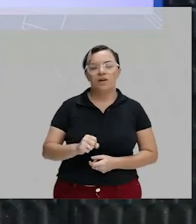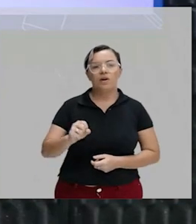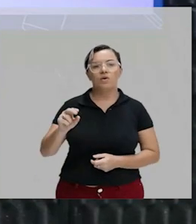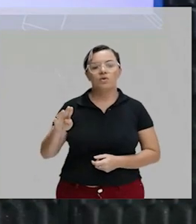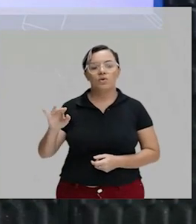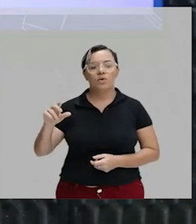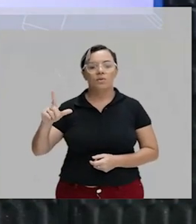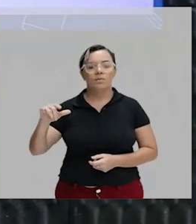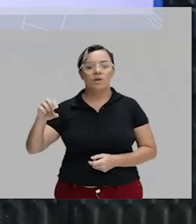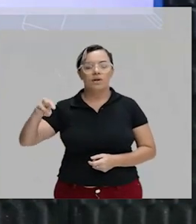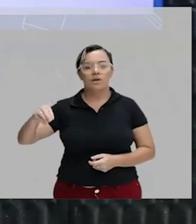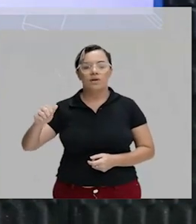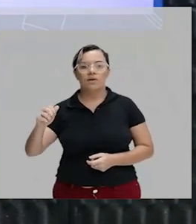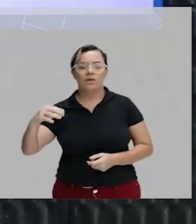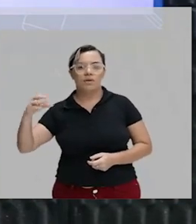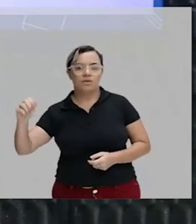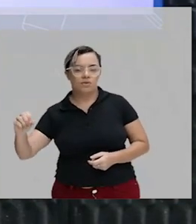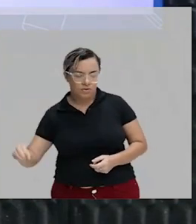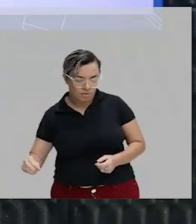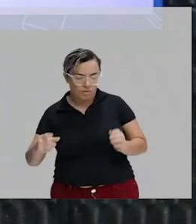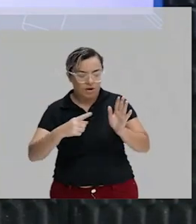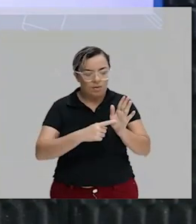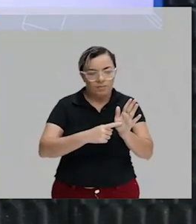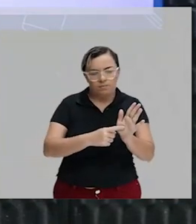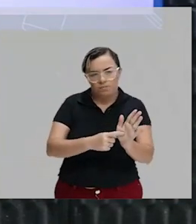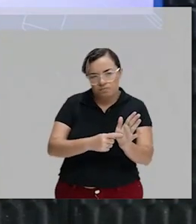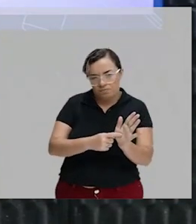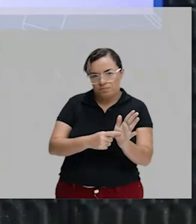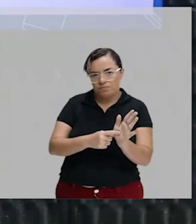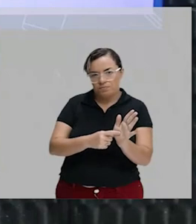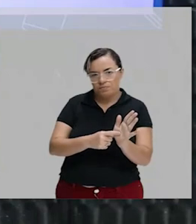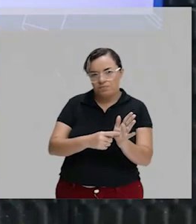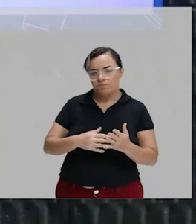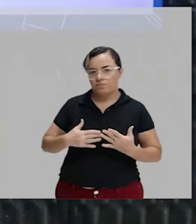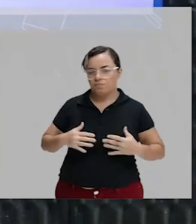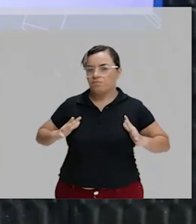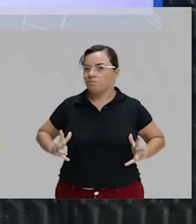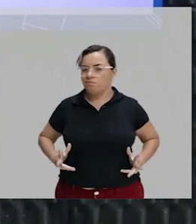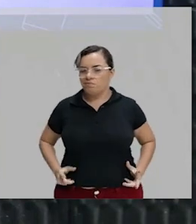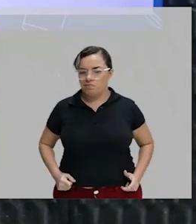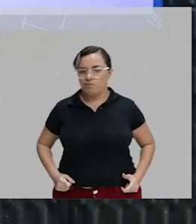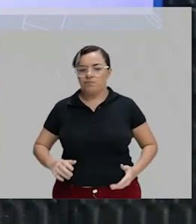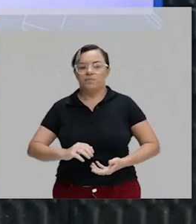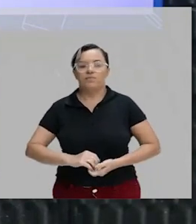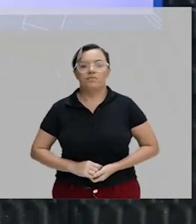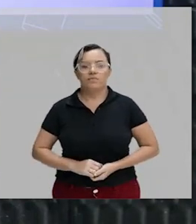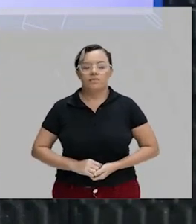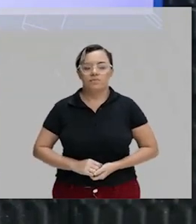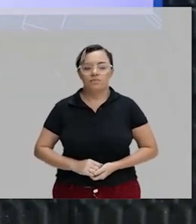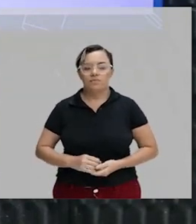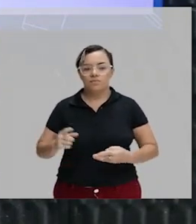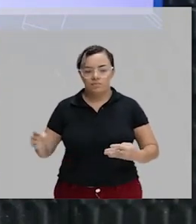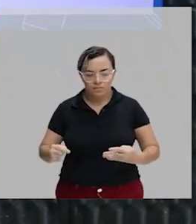aquela questão de mostrar de forma Sutil tá que eu acab até falei em outra aula bom mais uma vez o